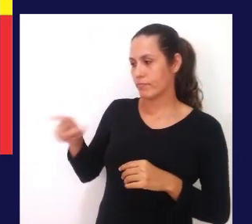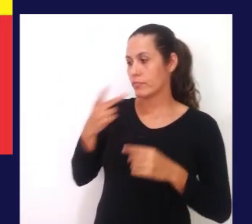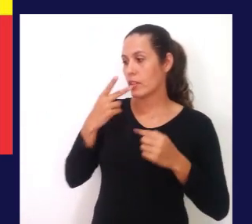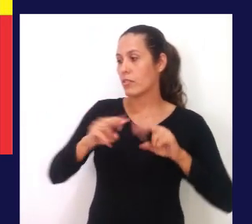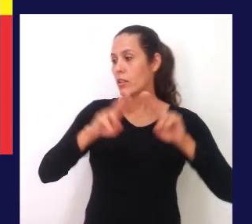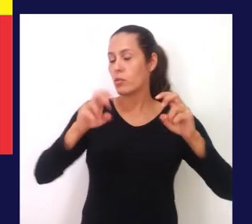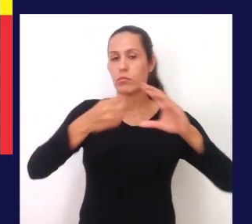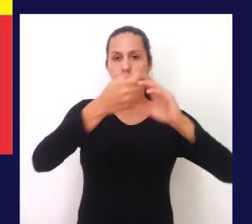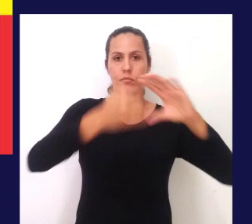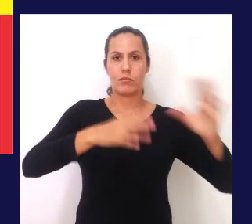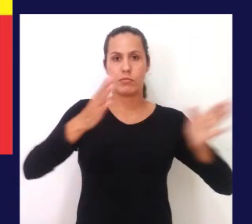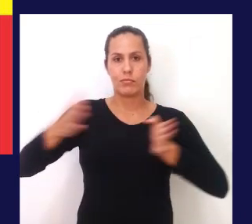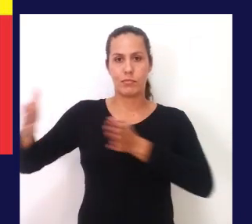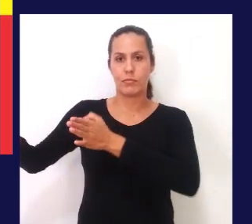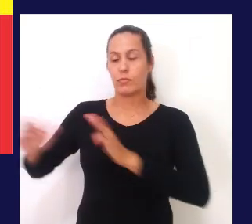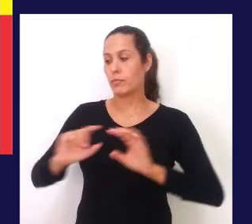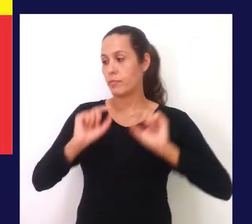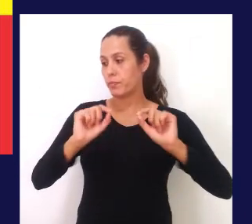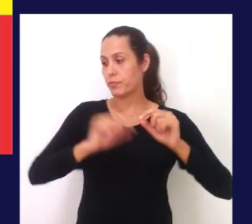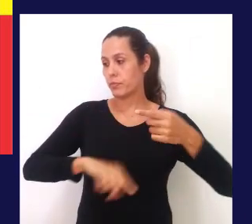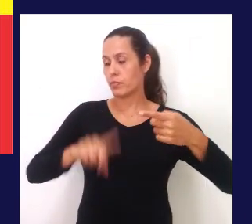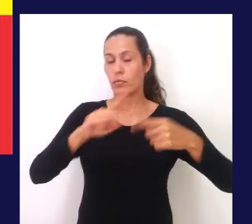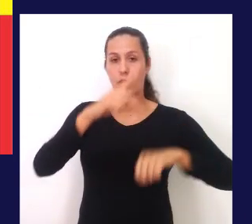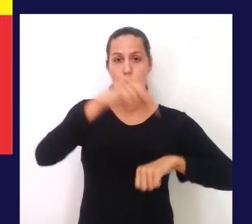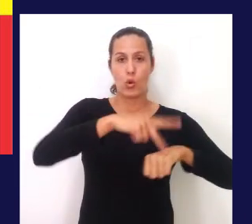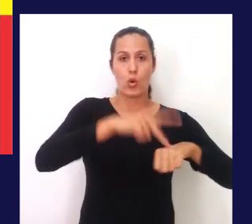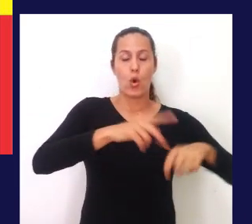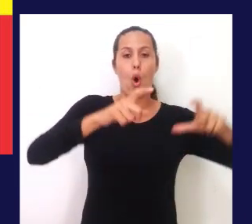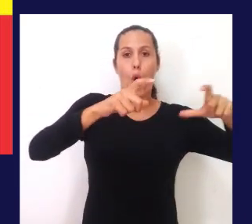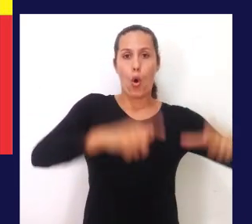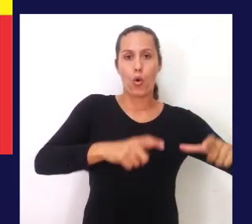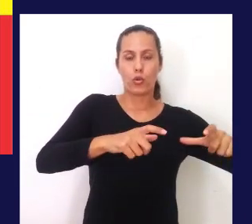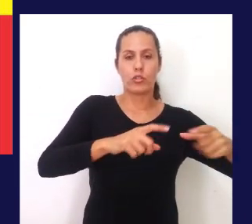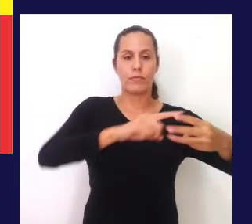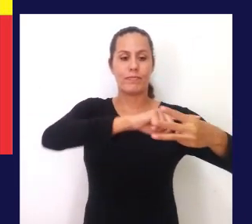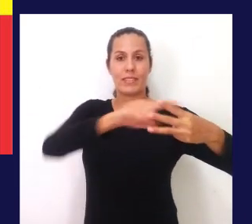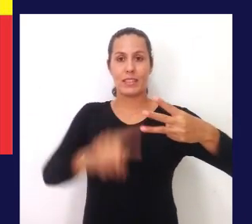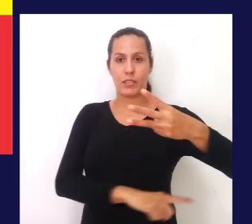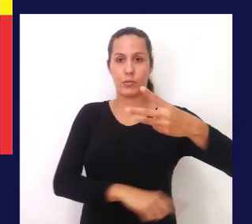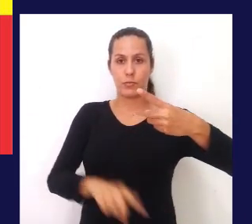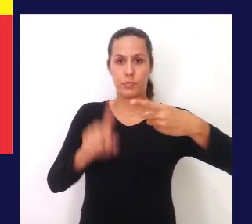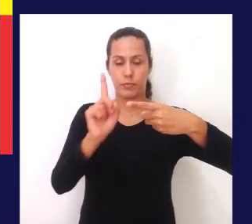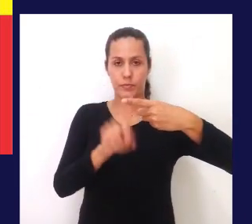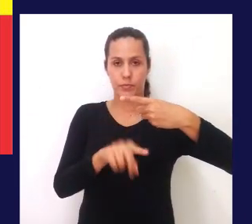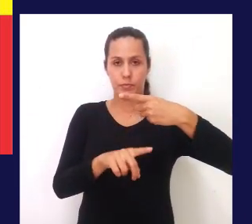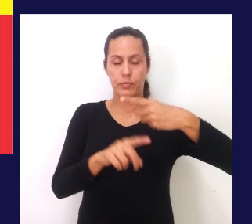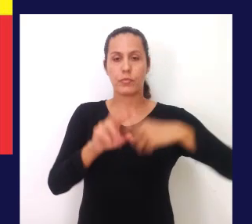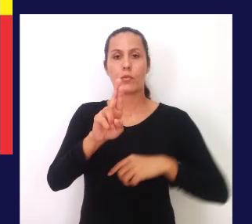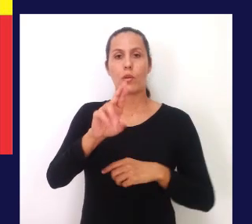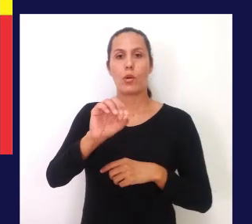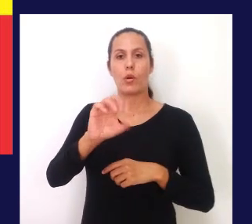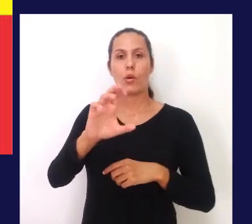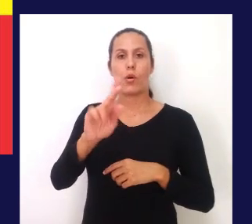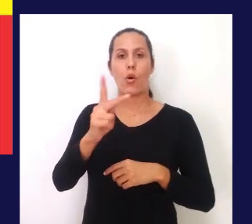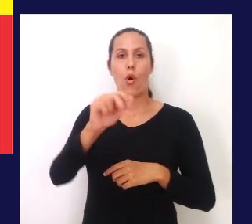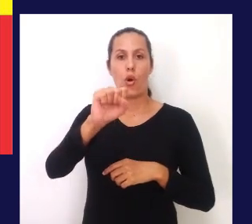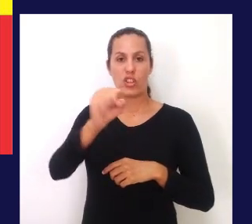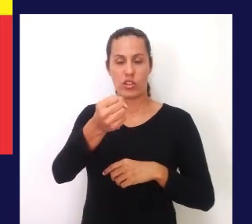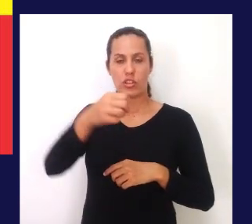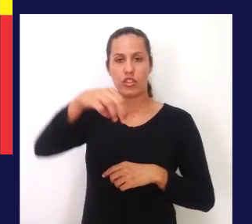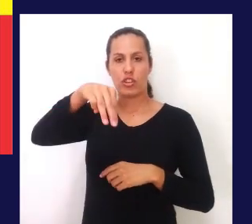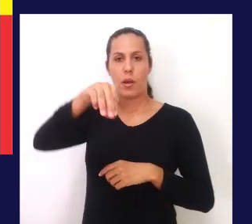na classificação das rochas vão existir três tipos. As rochas que a gente chama